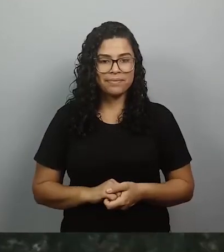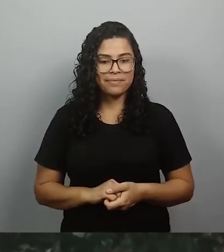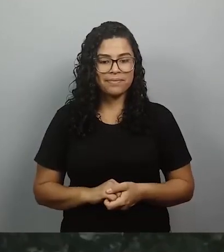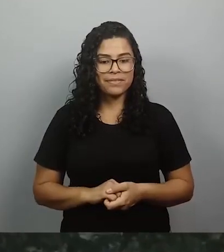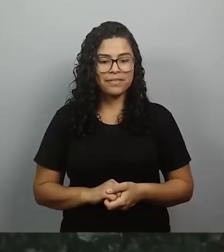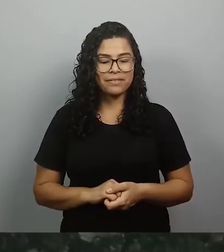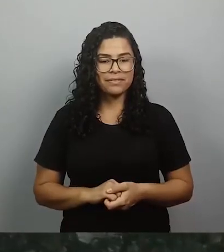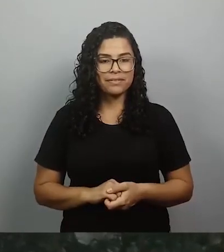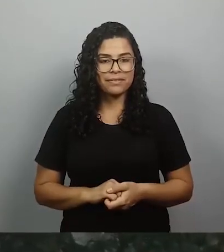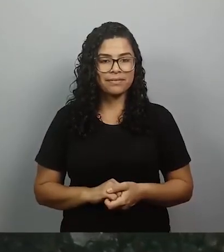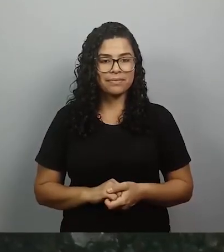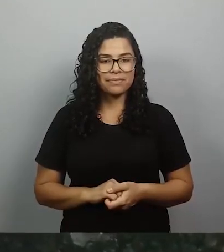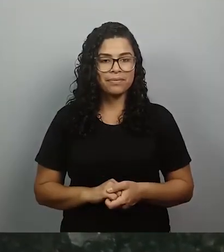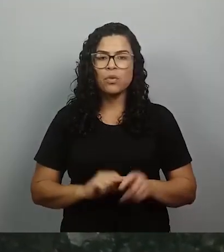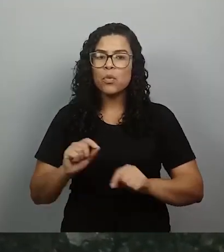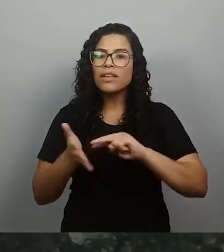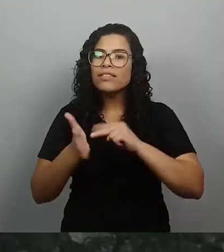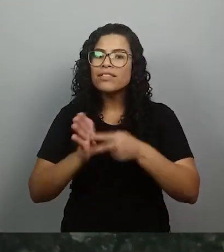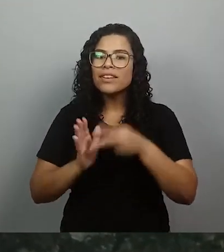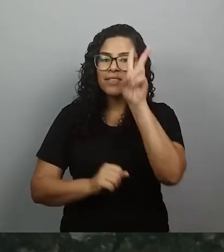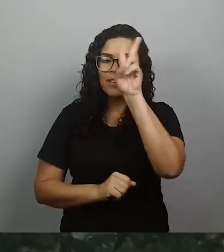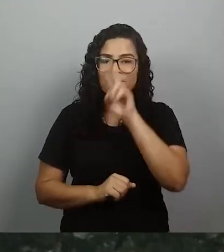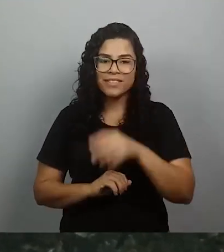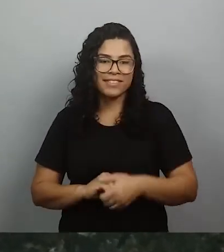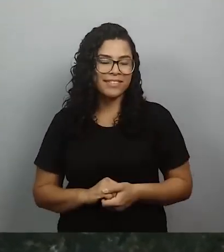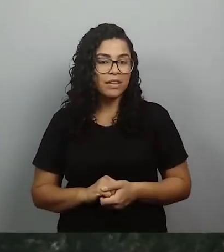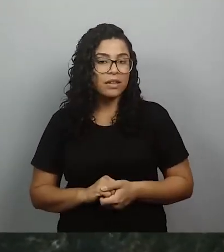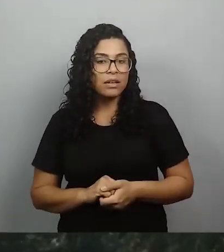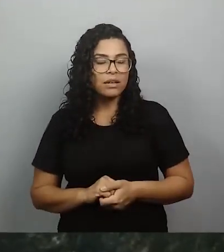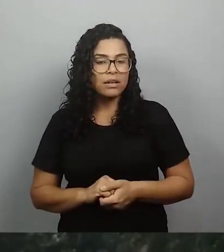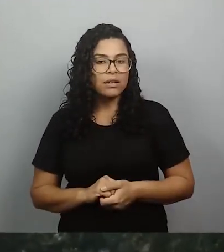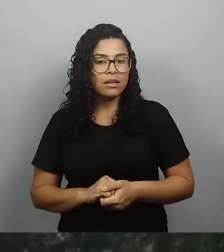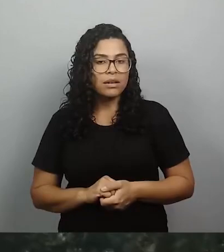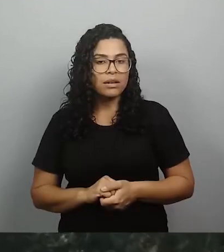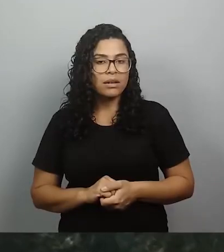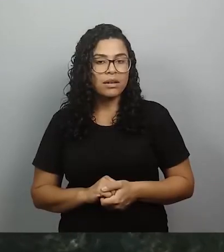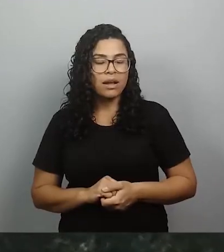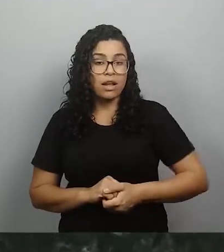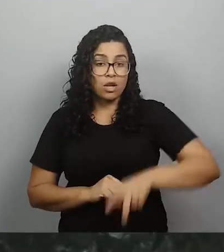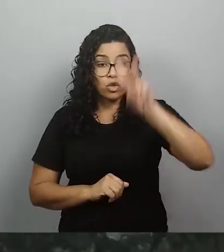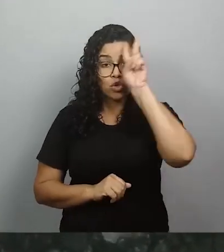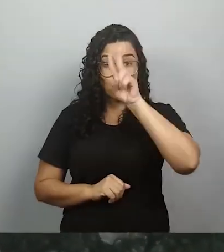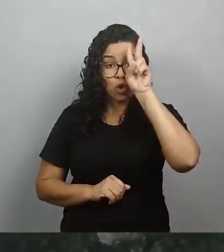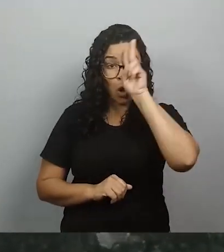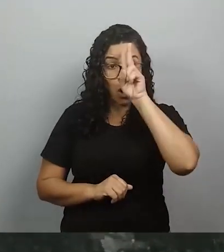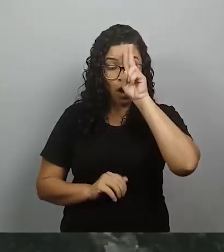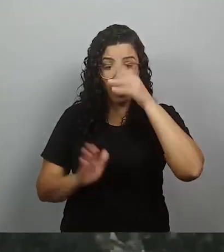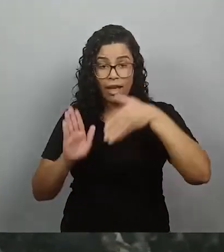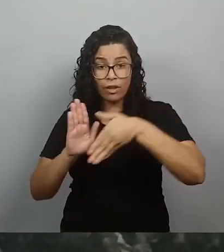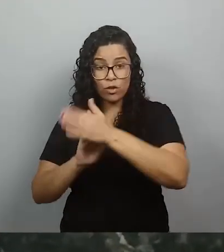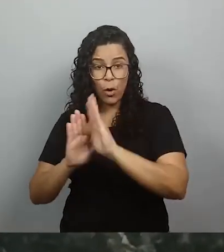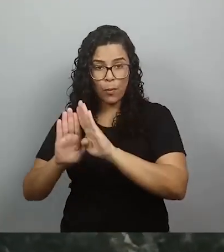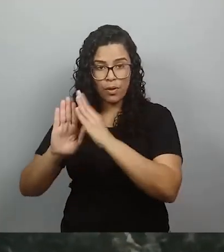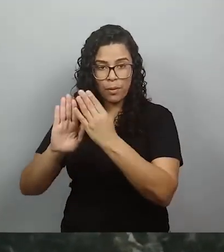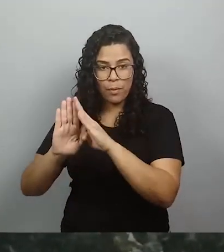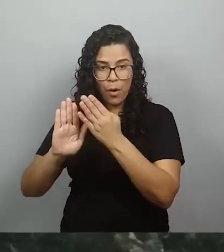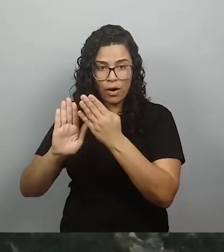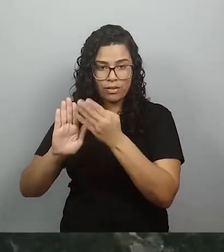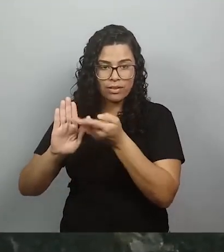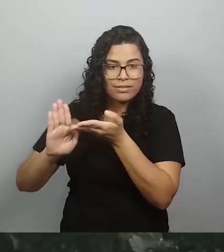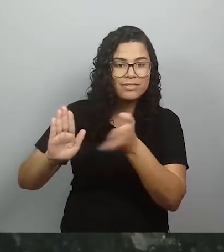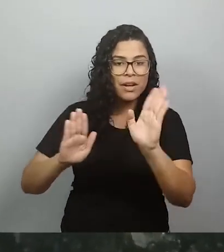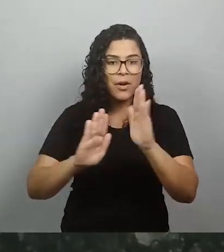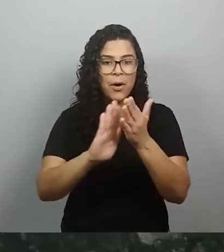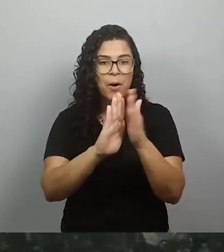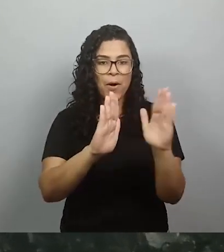E essa história é o quê? Saiu por uma porta, Essa história entrou? por uma porta e saiu pela outra.